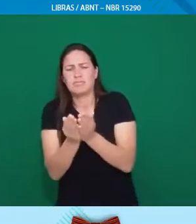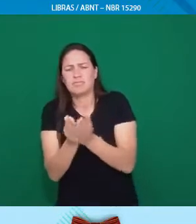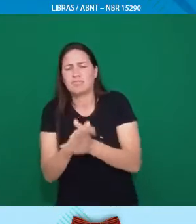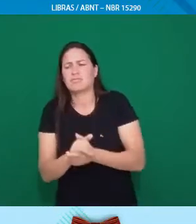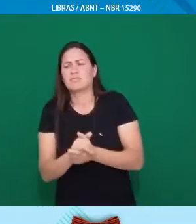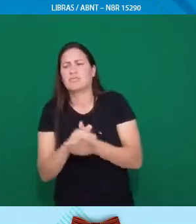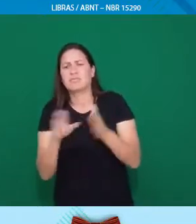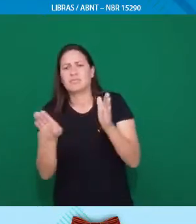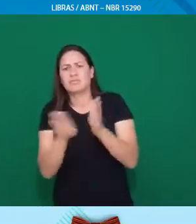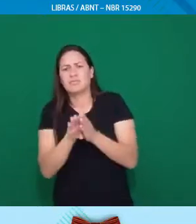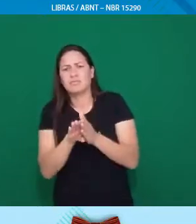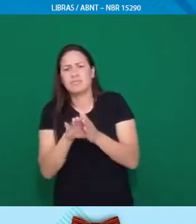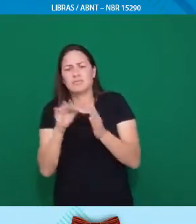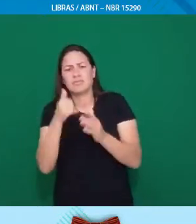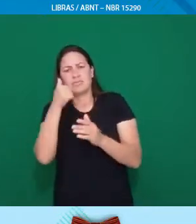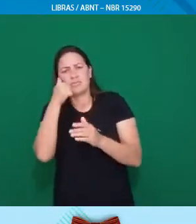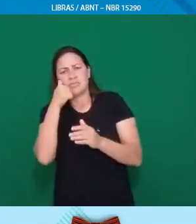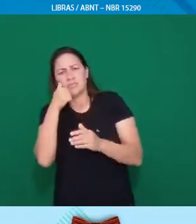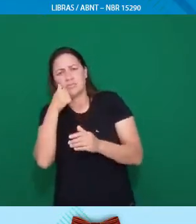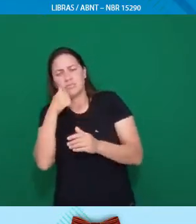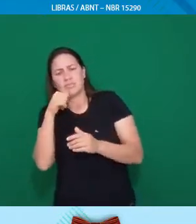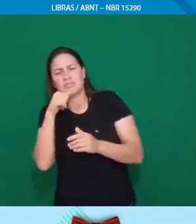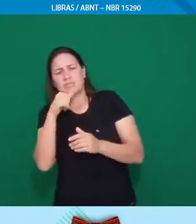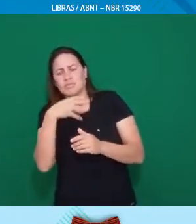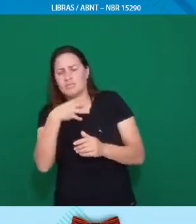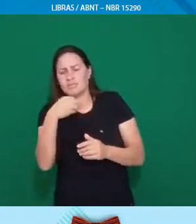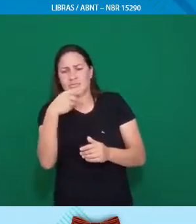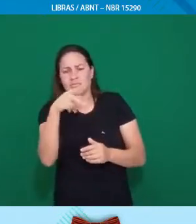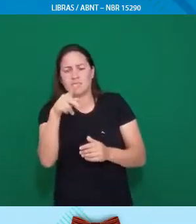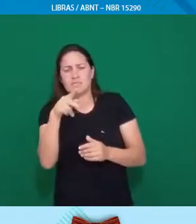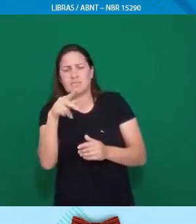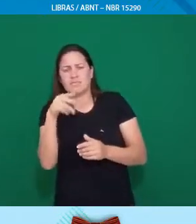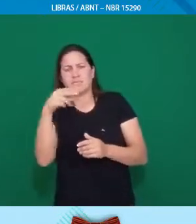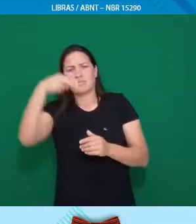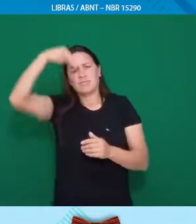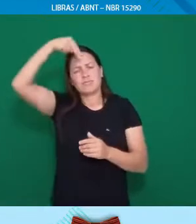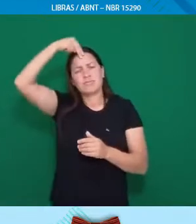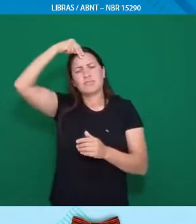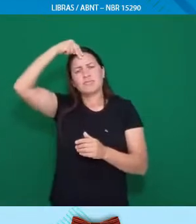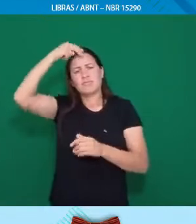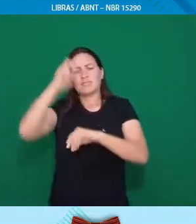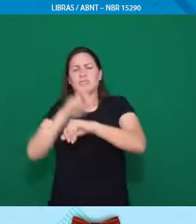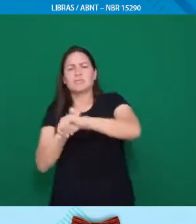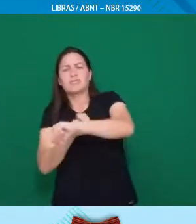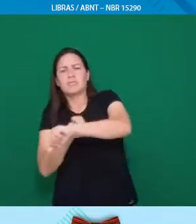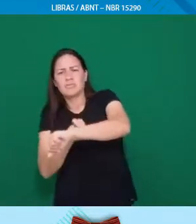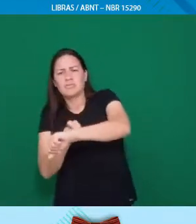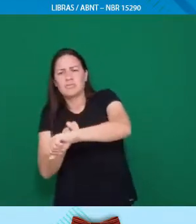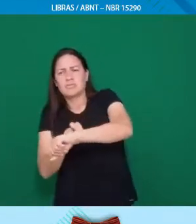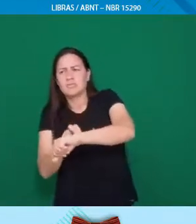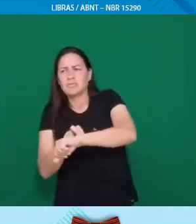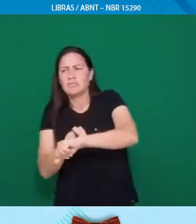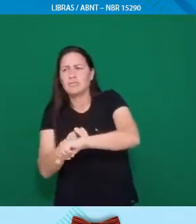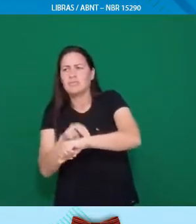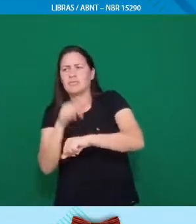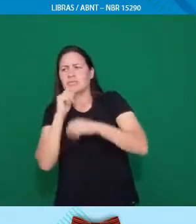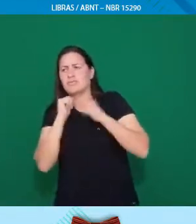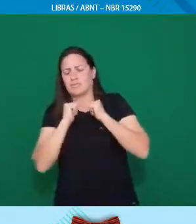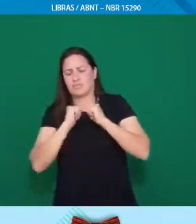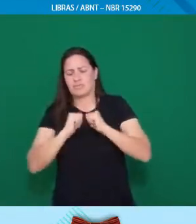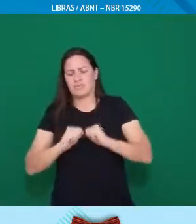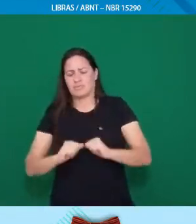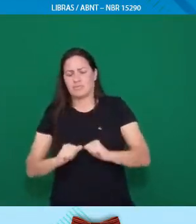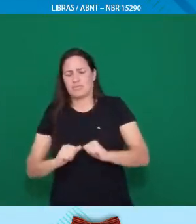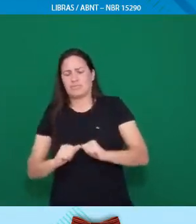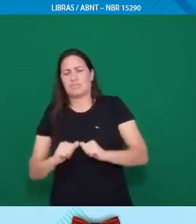fui cheguei até a filha dele o neto não tava no desespero e ela tava de colete